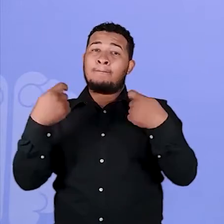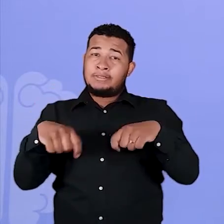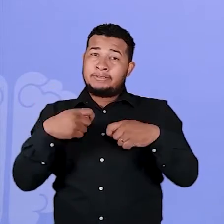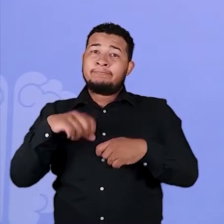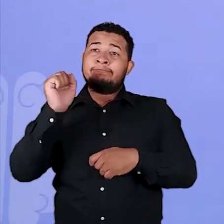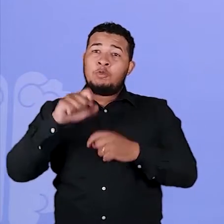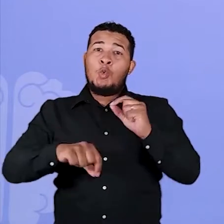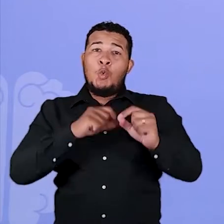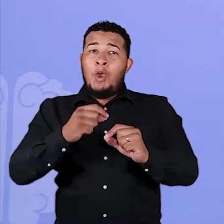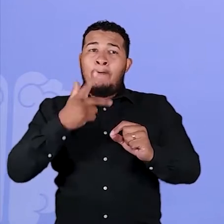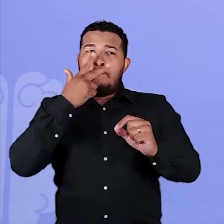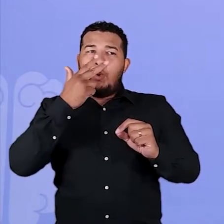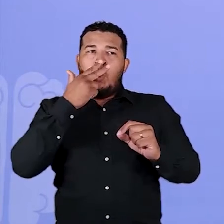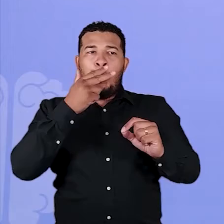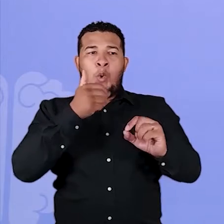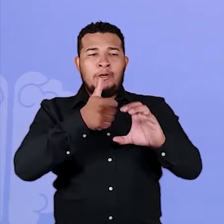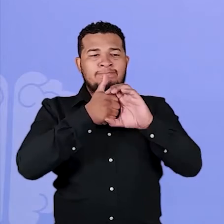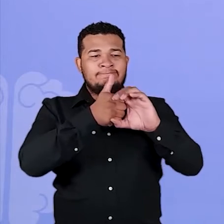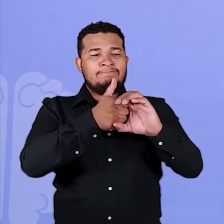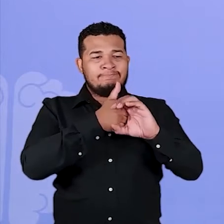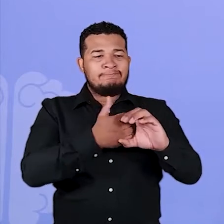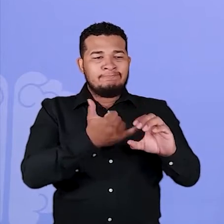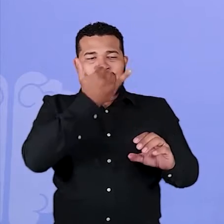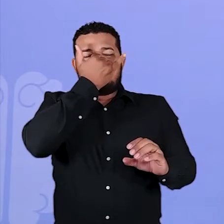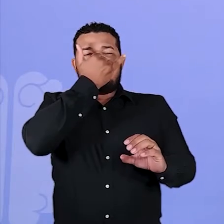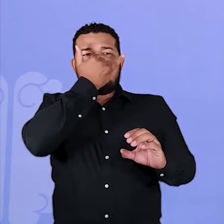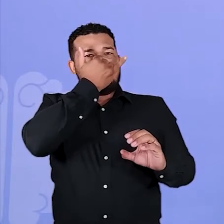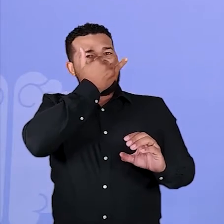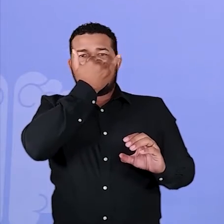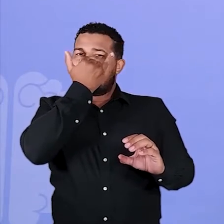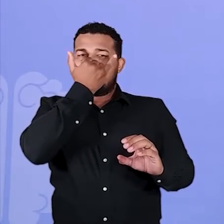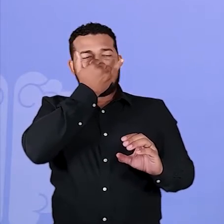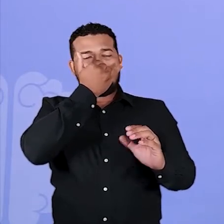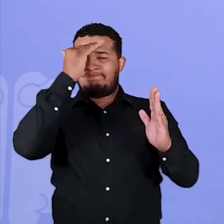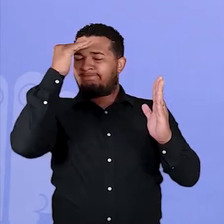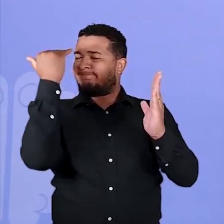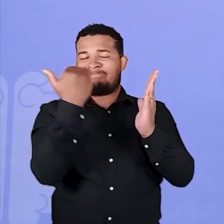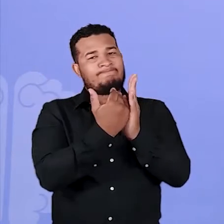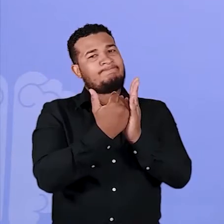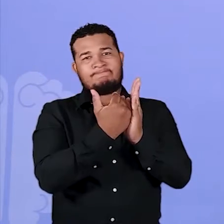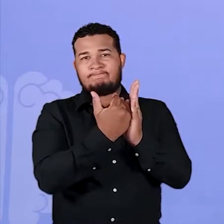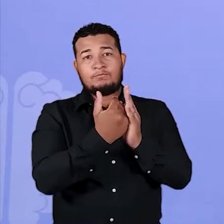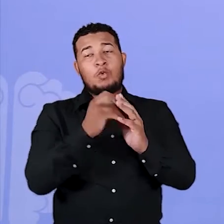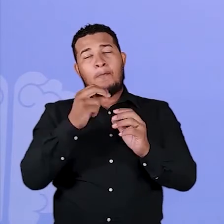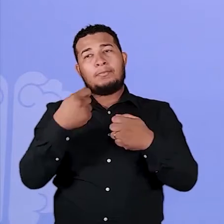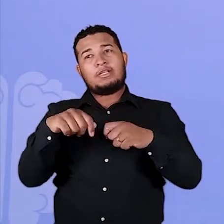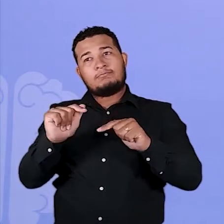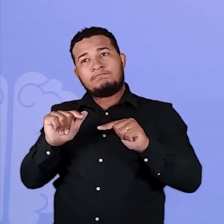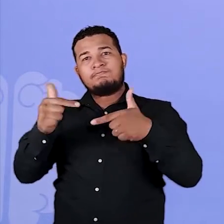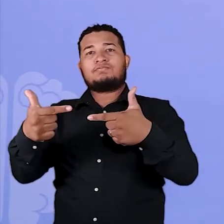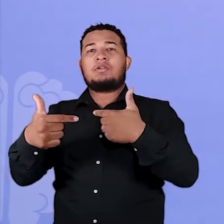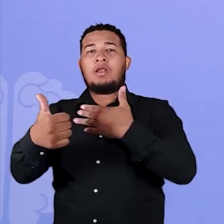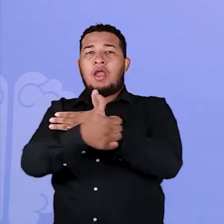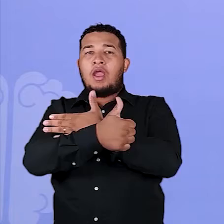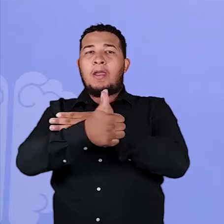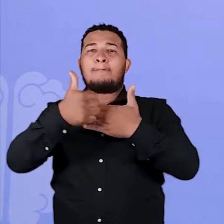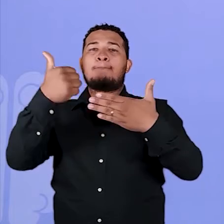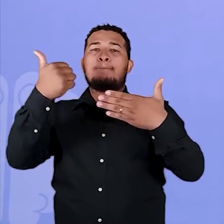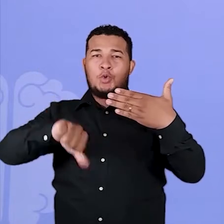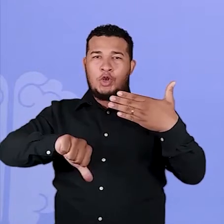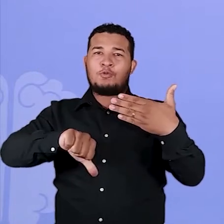vai precisar desobedecer à lei. Ele vai precisar cometer um ato